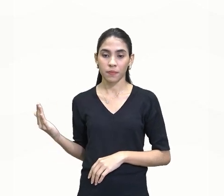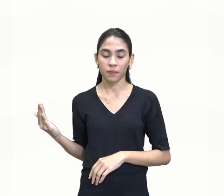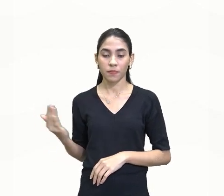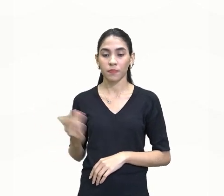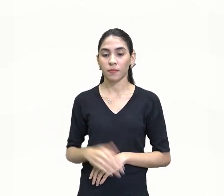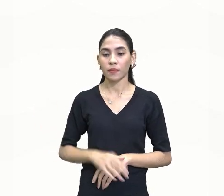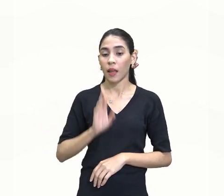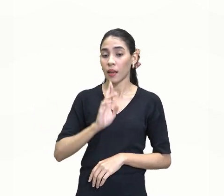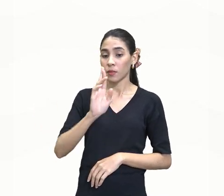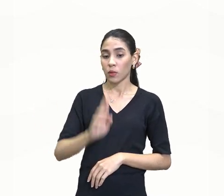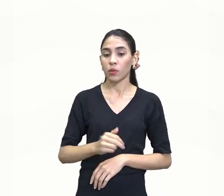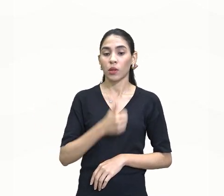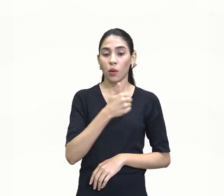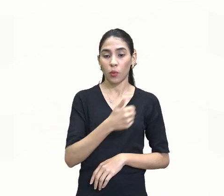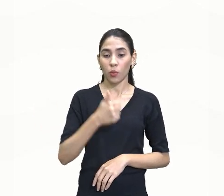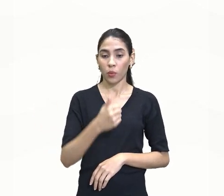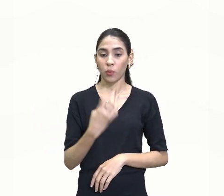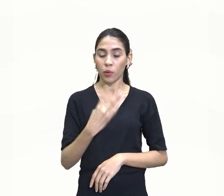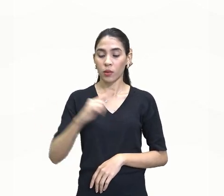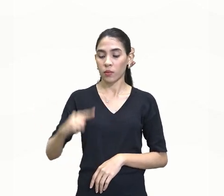R$